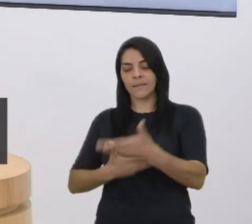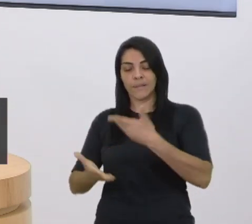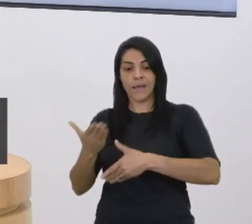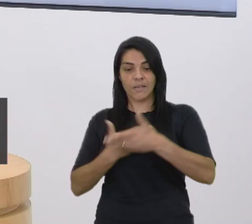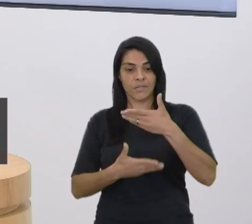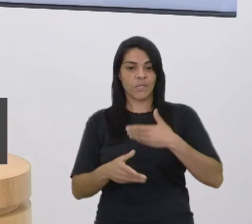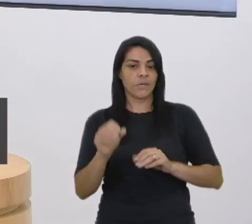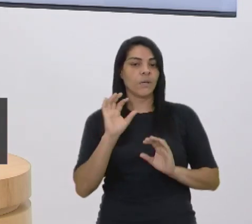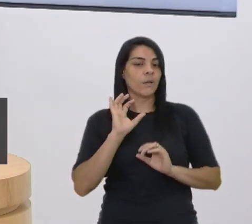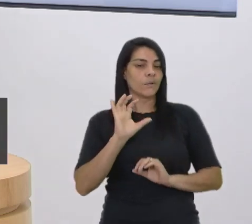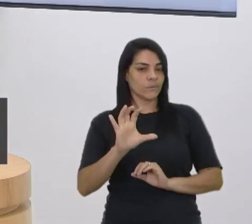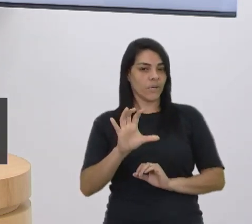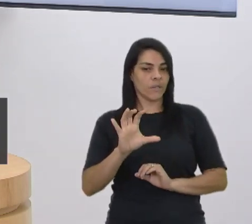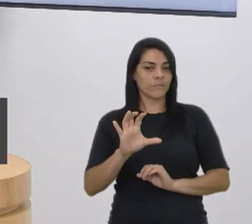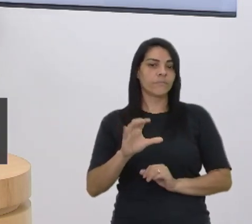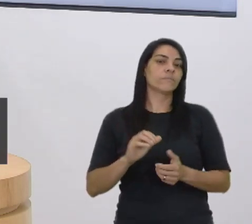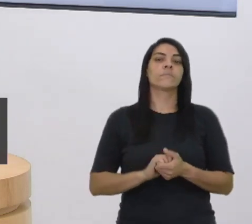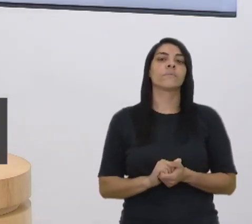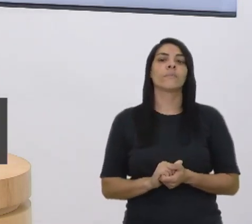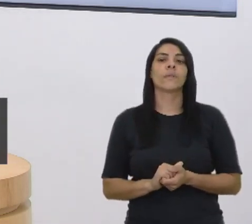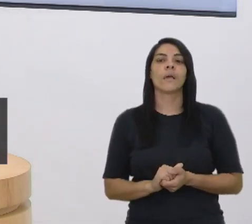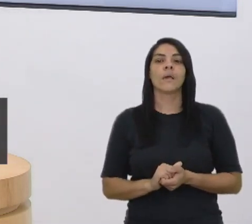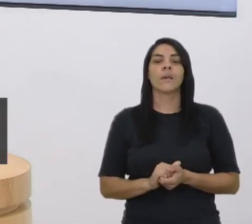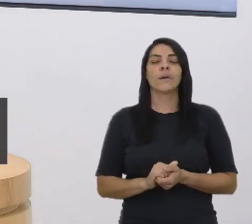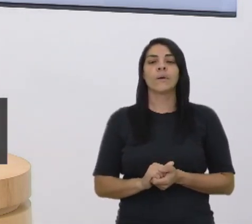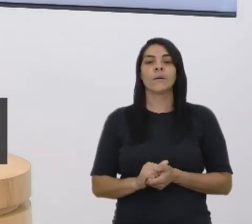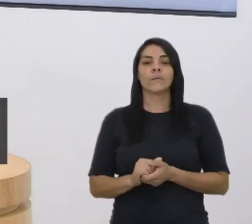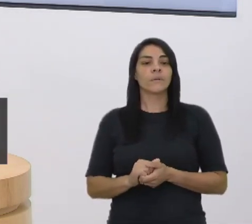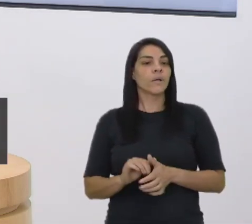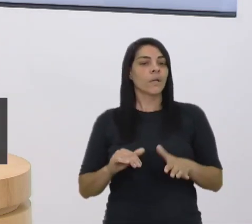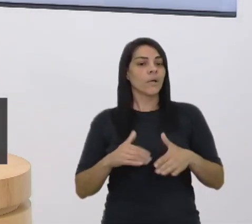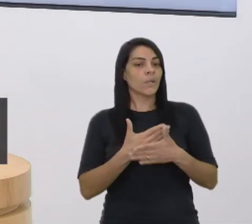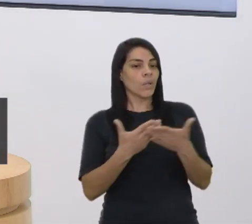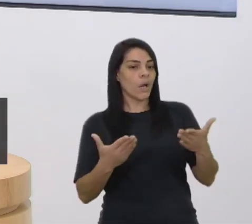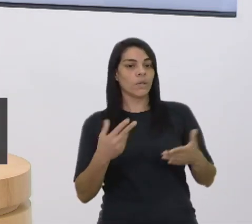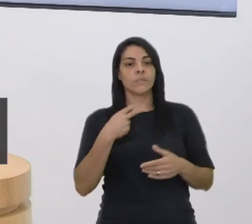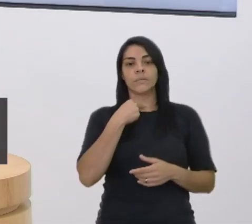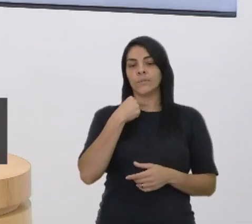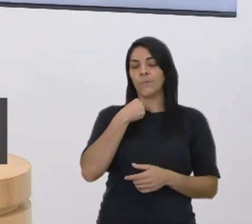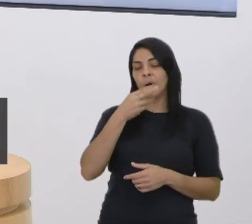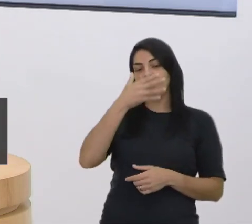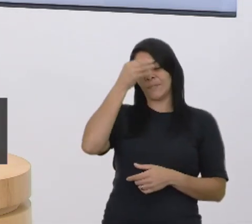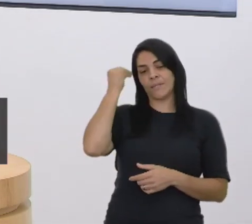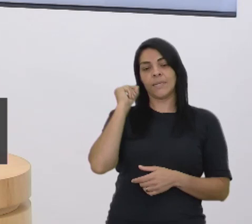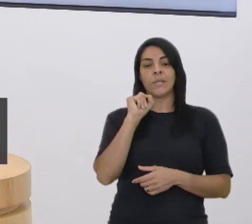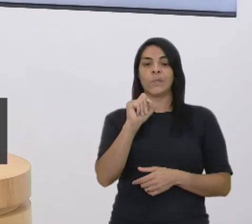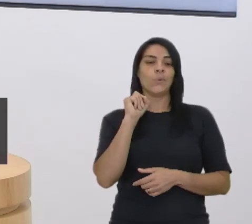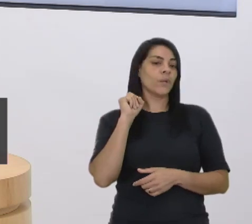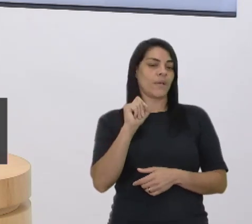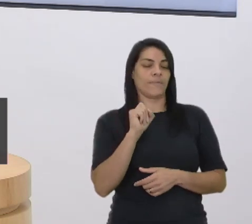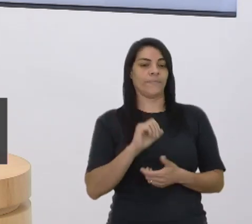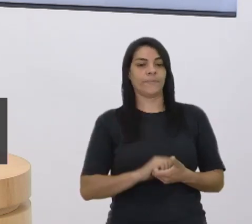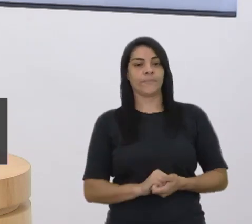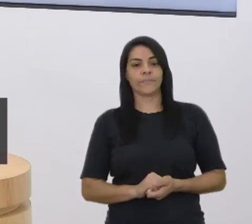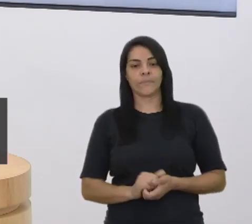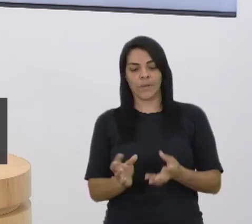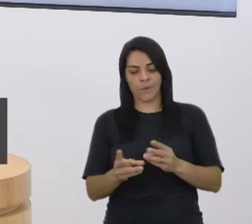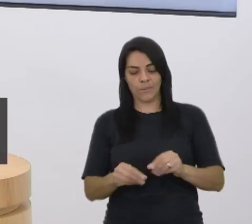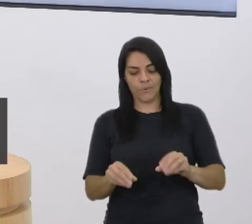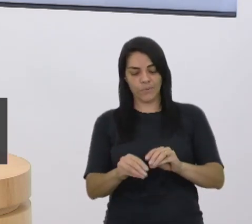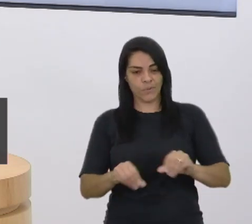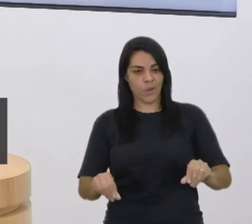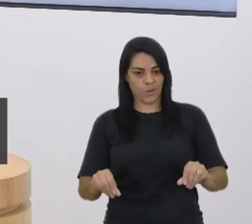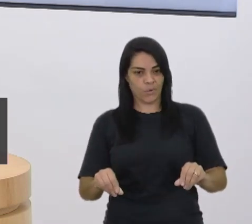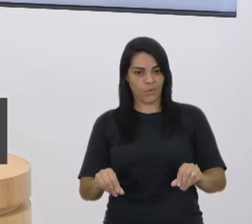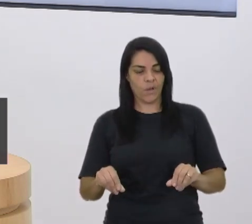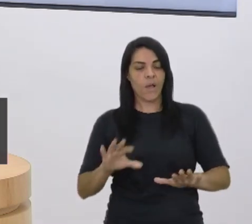forma funcional como comunidade. A gente não pode esquecer que, por exemplo, para um solo muitas